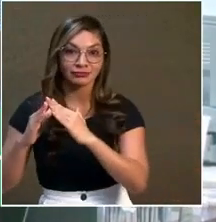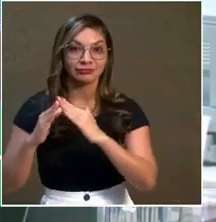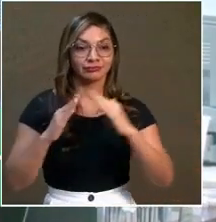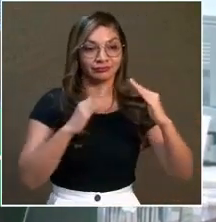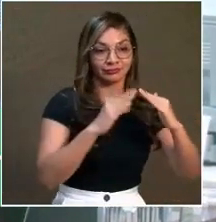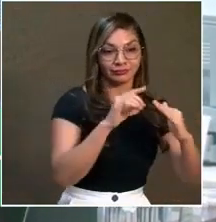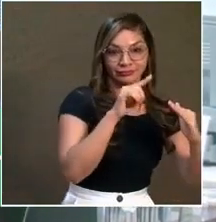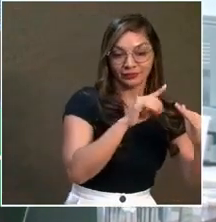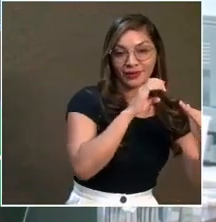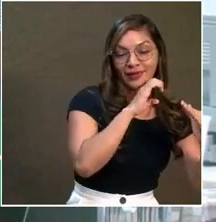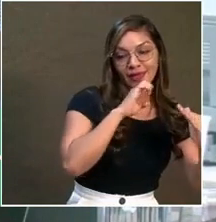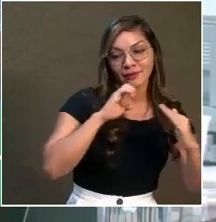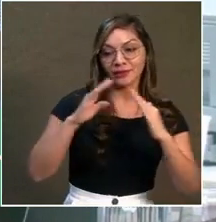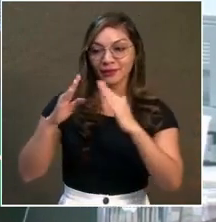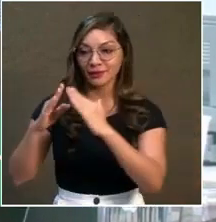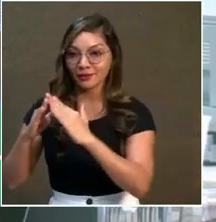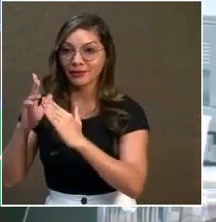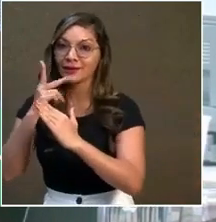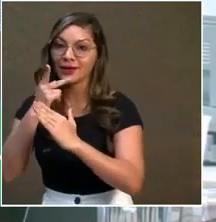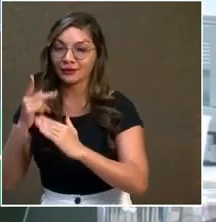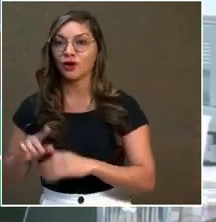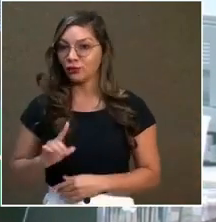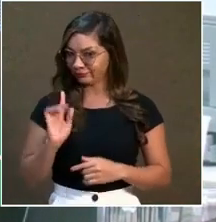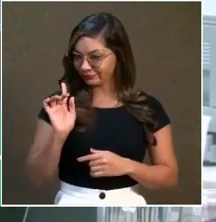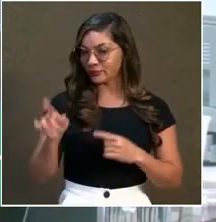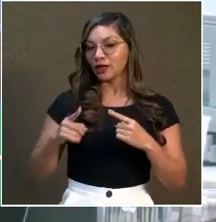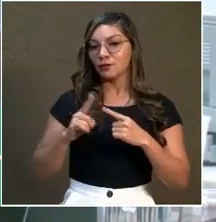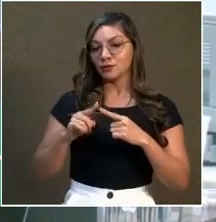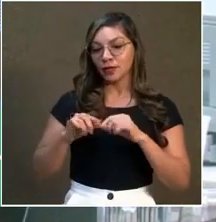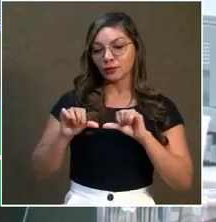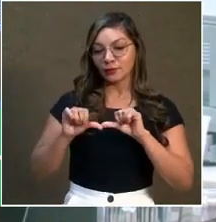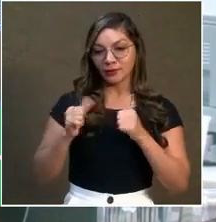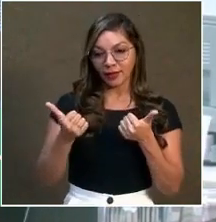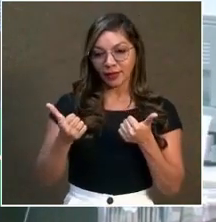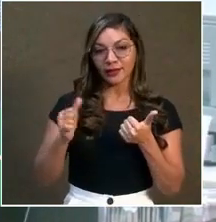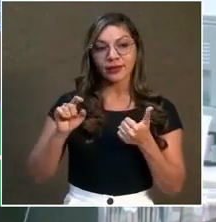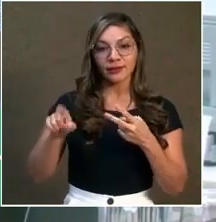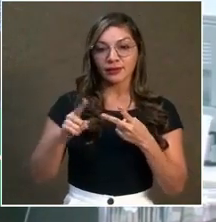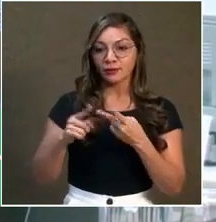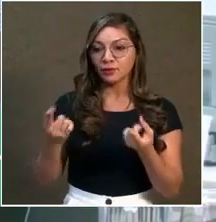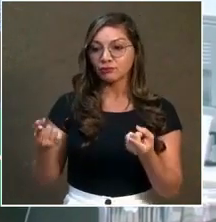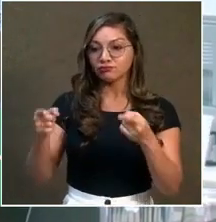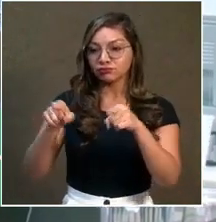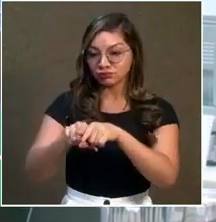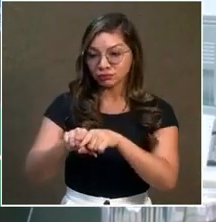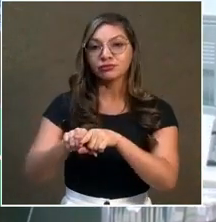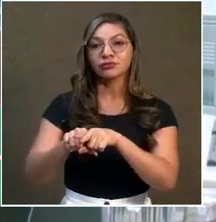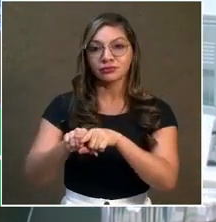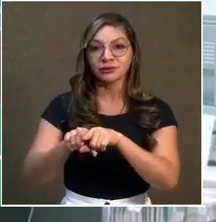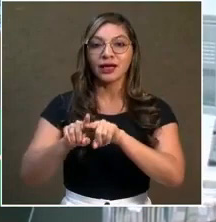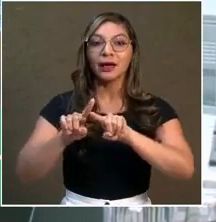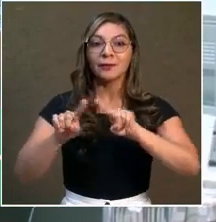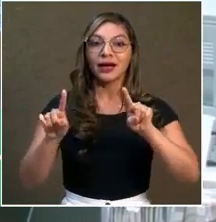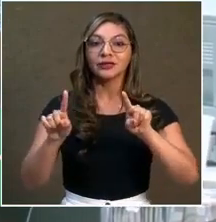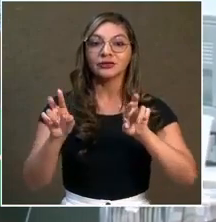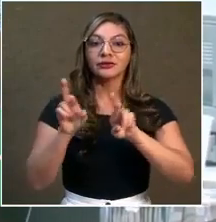só, primeiro terminei, depois conversamos e vai ficar cada um na sua, namorando ainda. Mas isso não vai